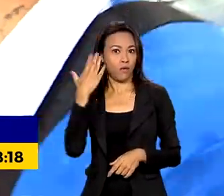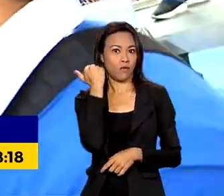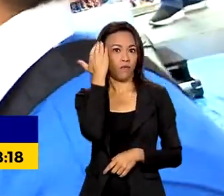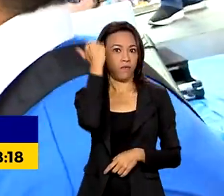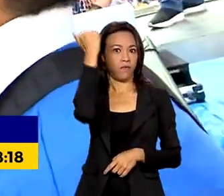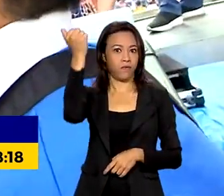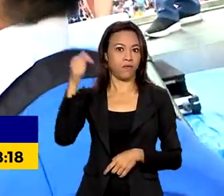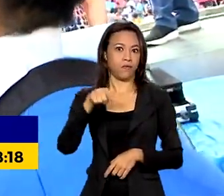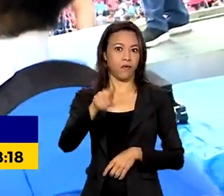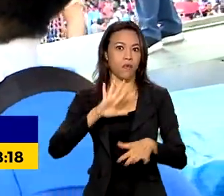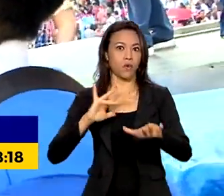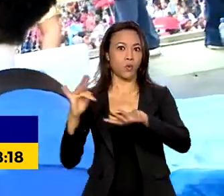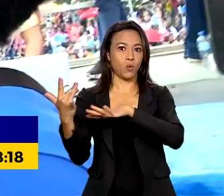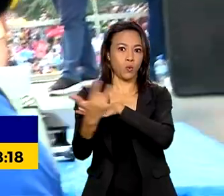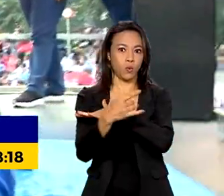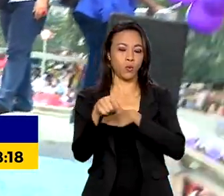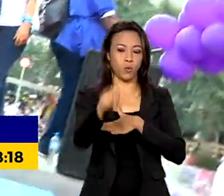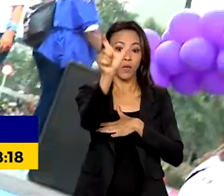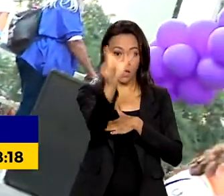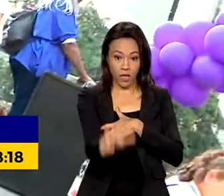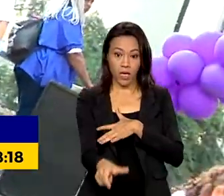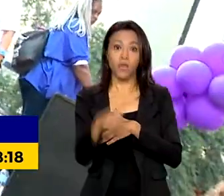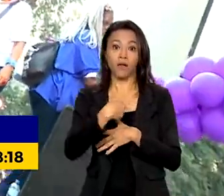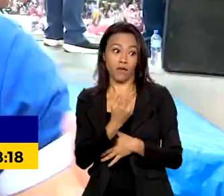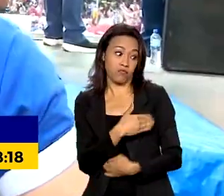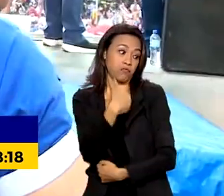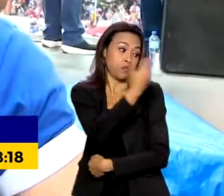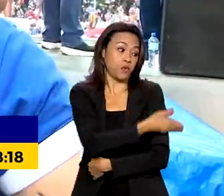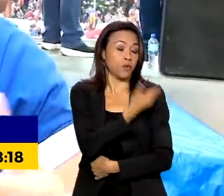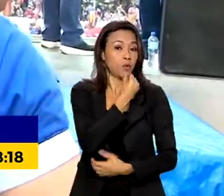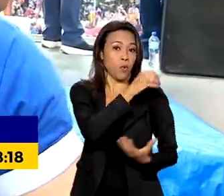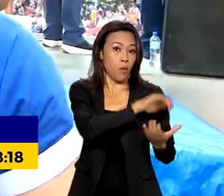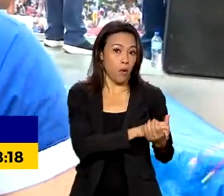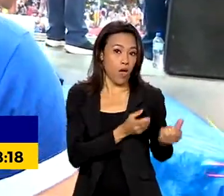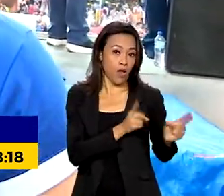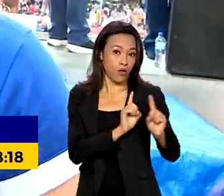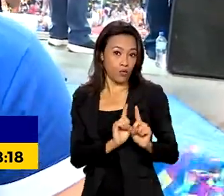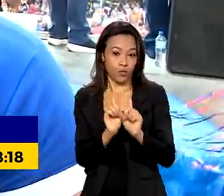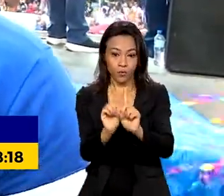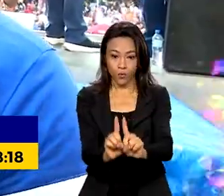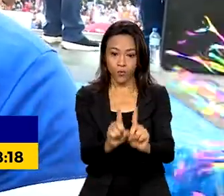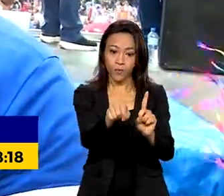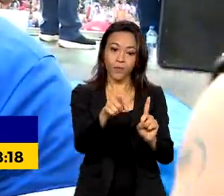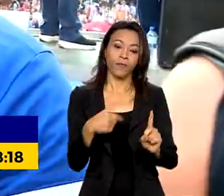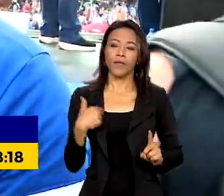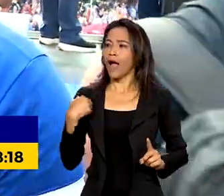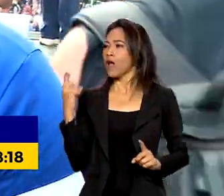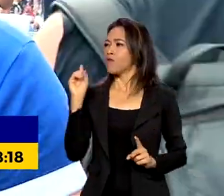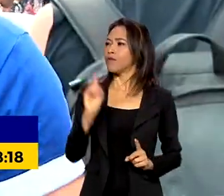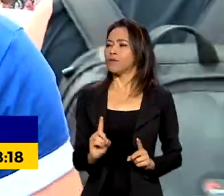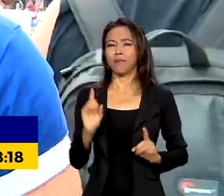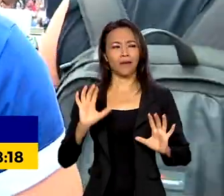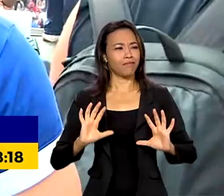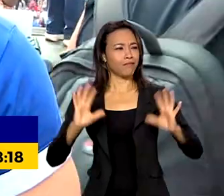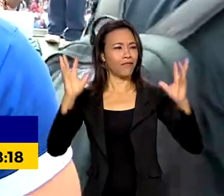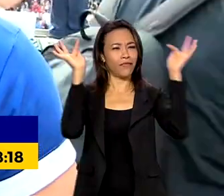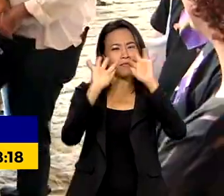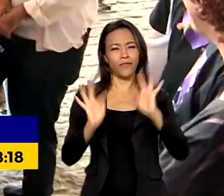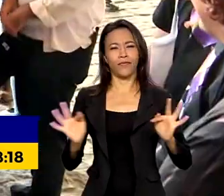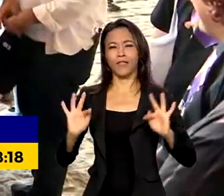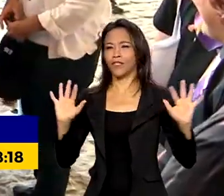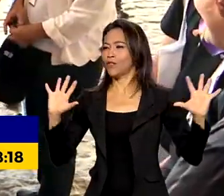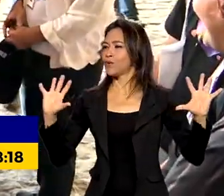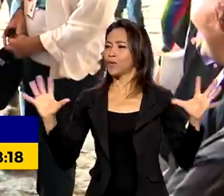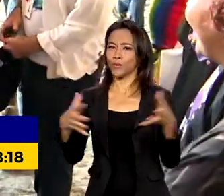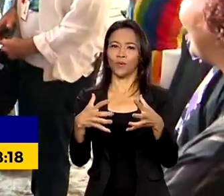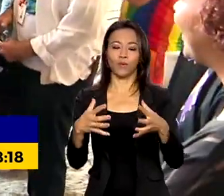redes sociais, marcou presença ao lado do marido. Curti a festa e curti aqui esse momento muito feliz de toda a comunidade.